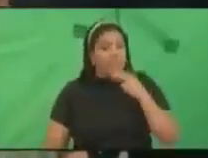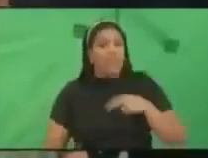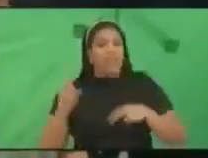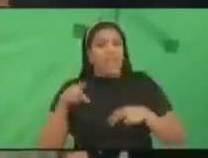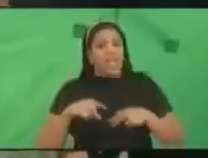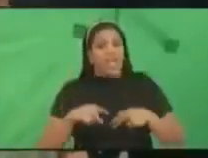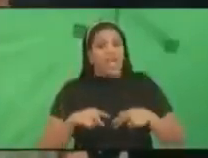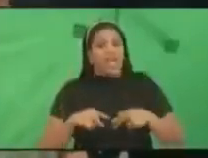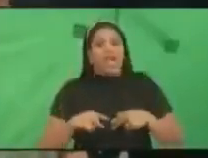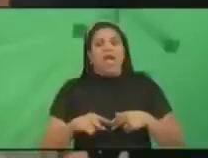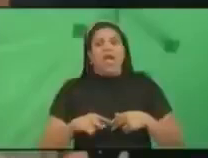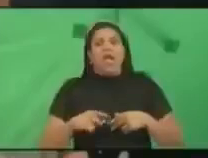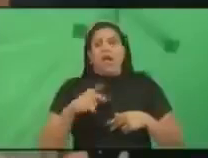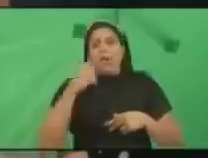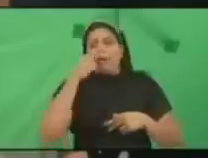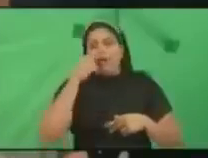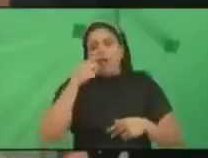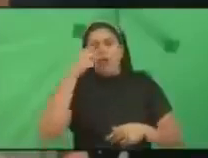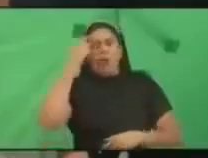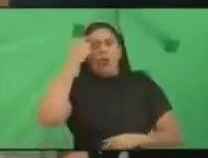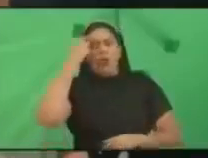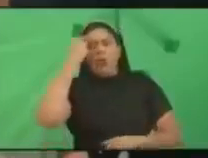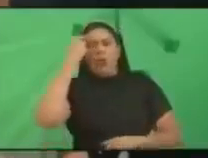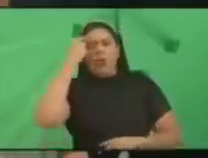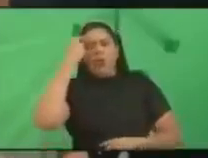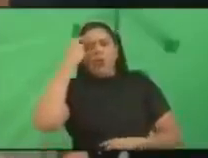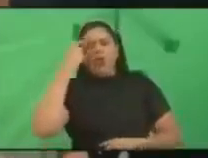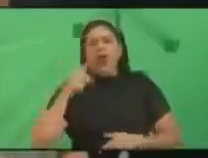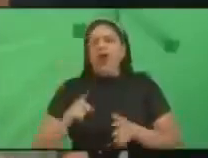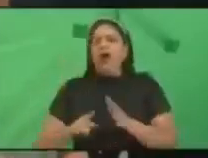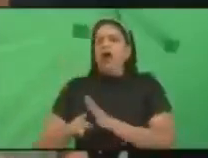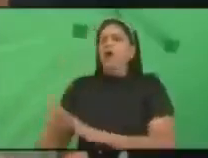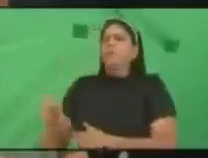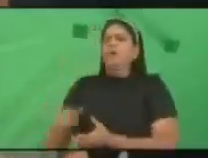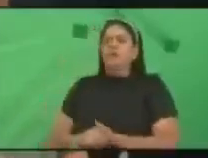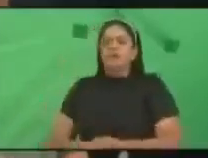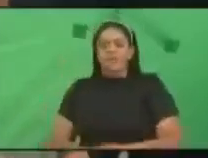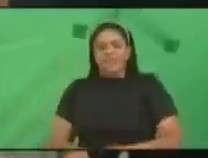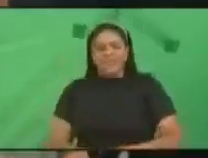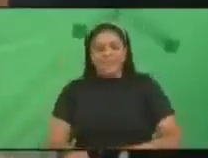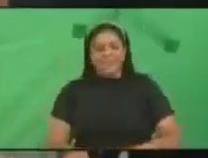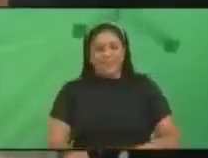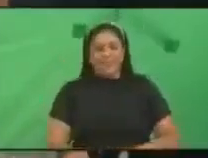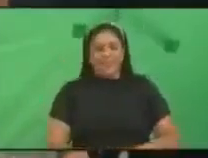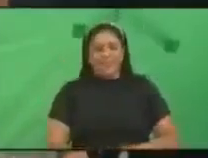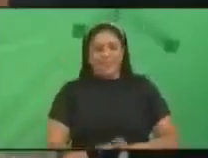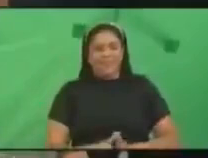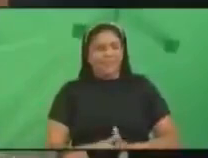sua torpeza e fanatismo, pergunta para Gandhi: